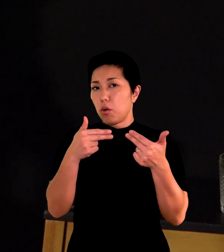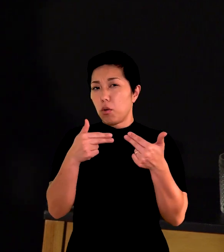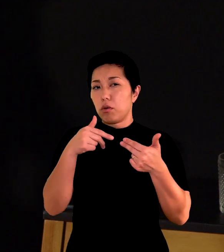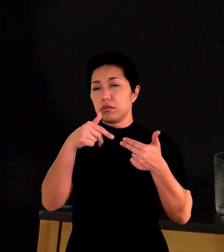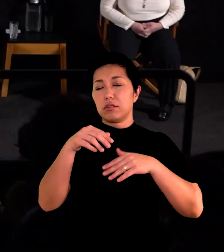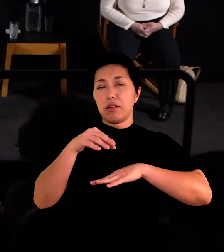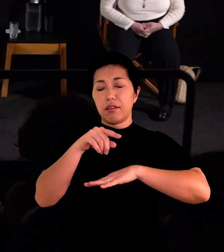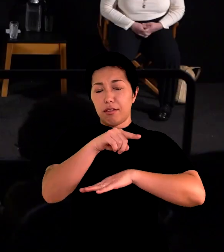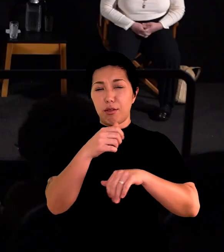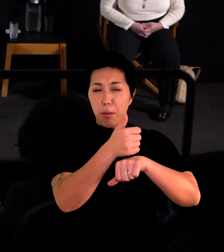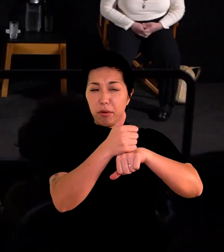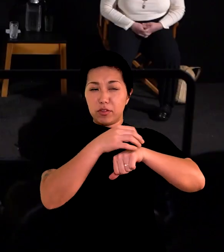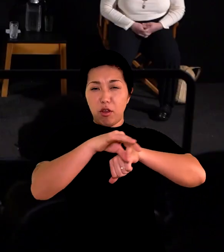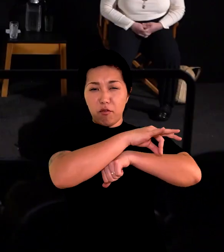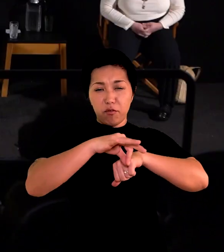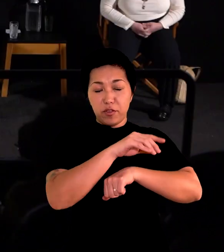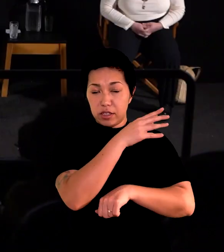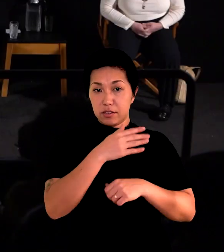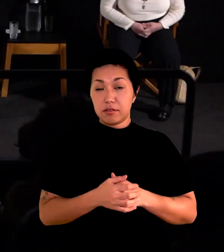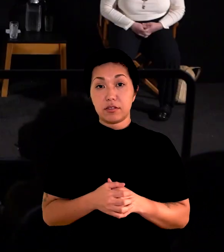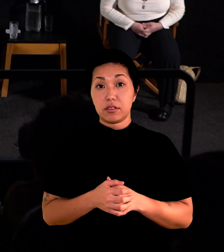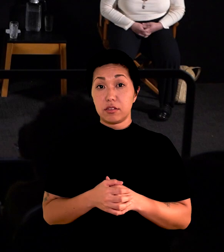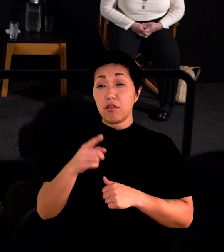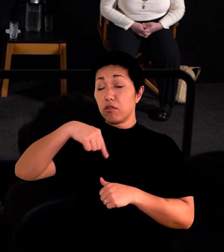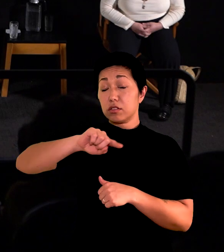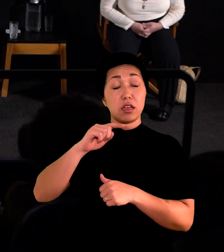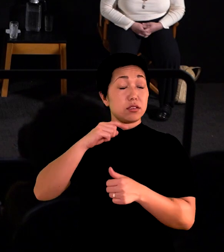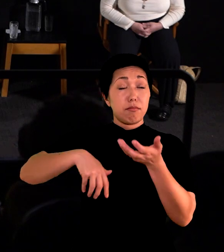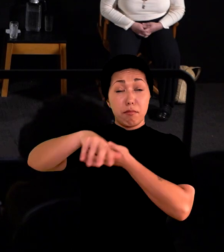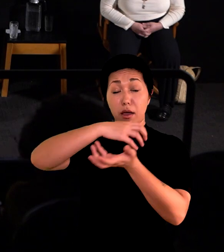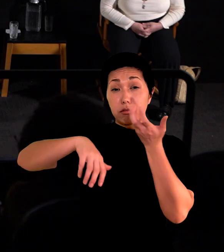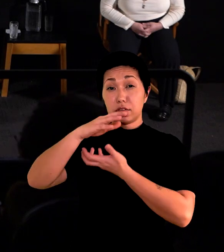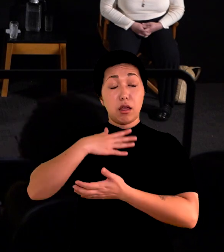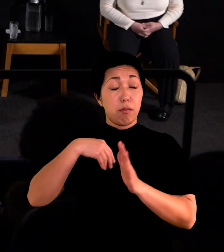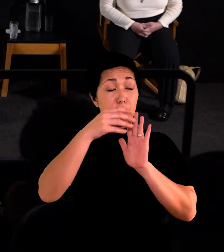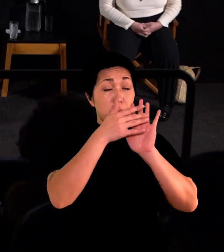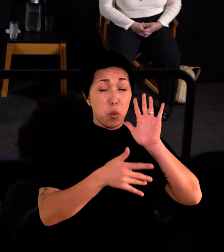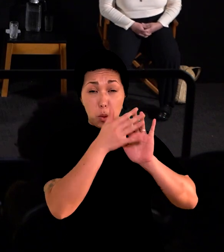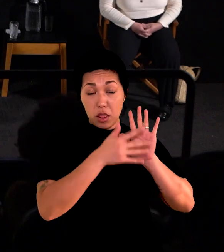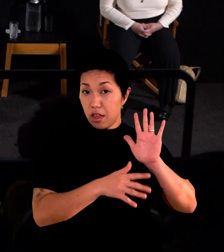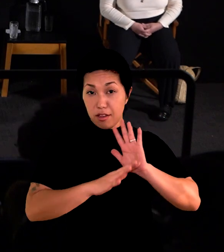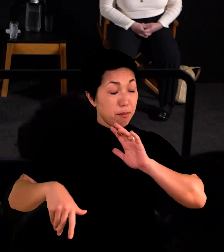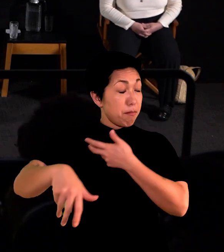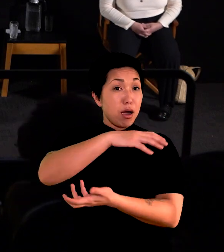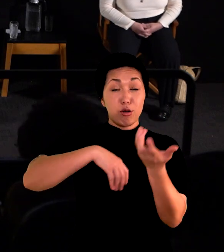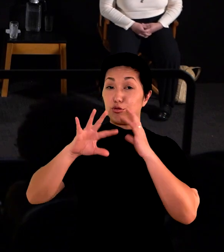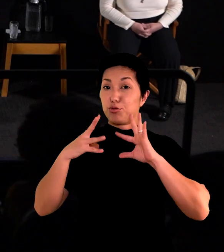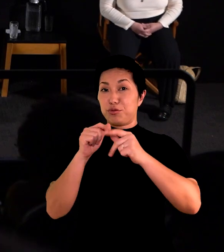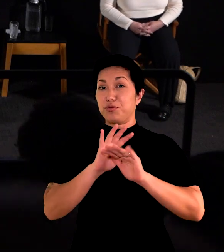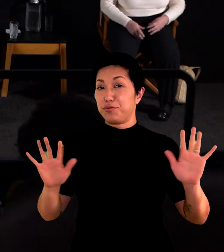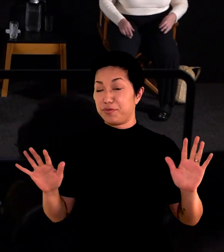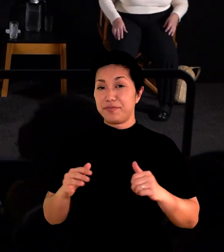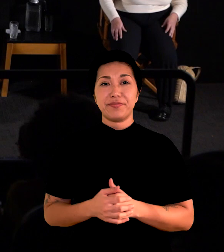Eu acho que faltou uma coisa no físico aqui. Não, vocês acabaram bagunçando todo o meu